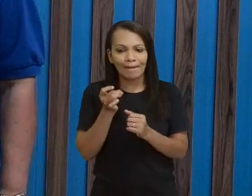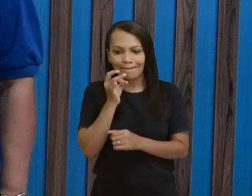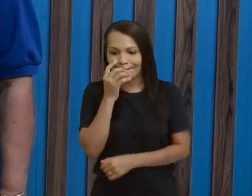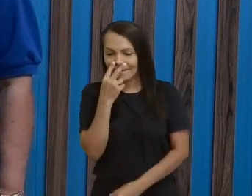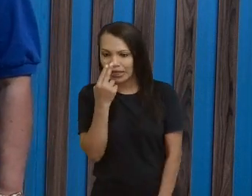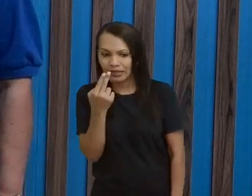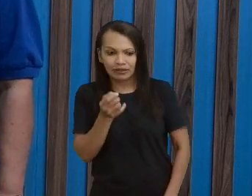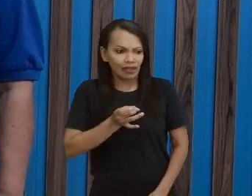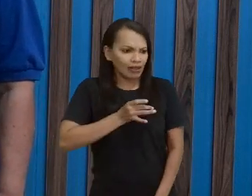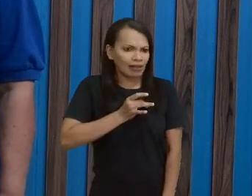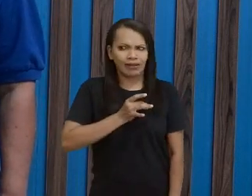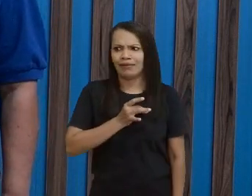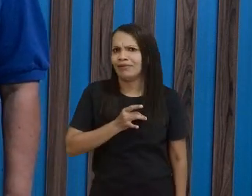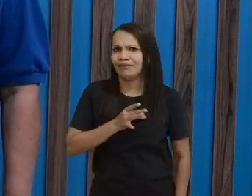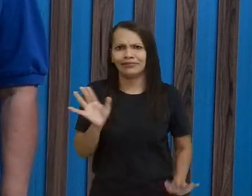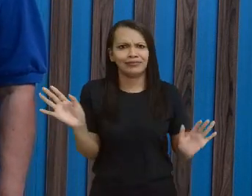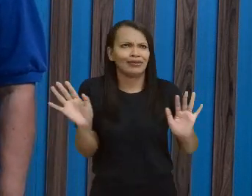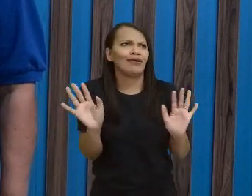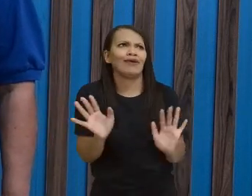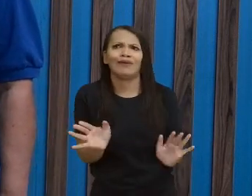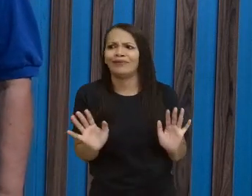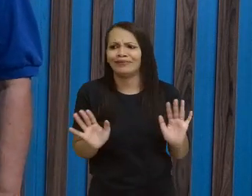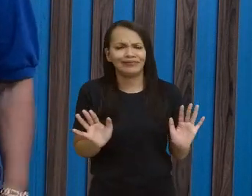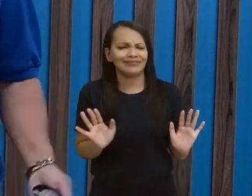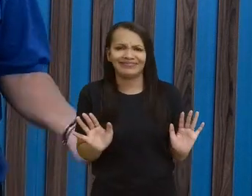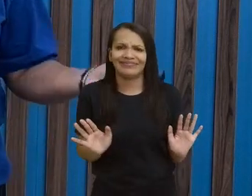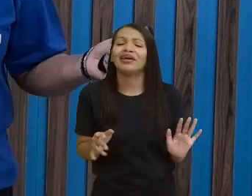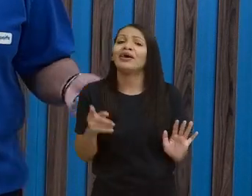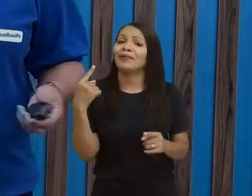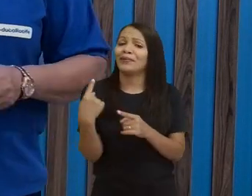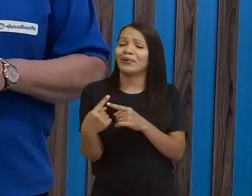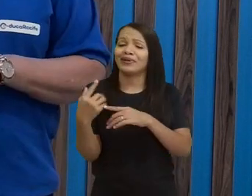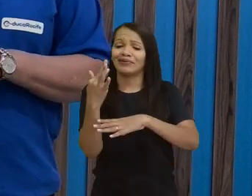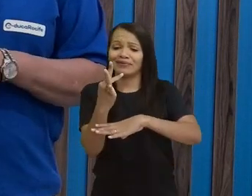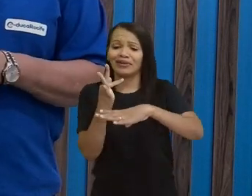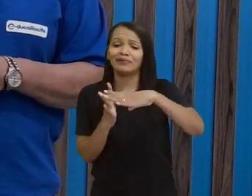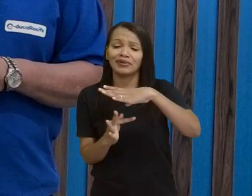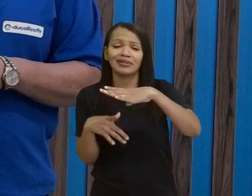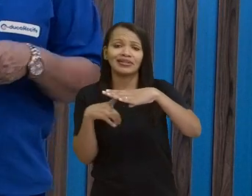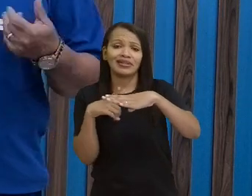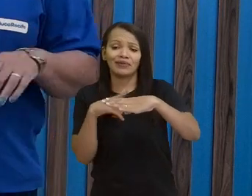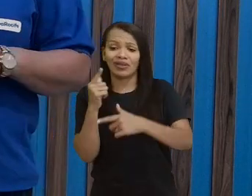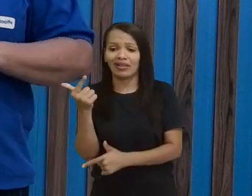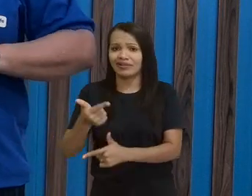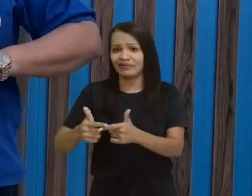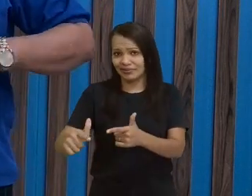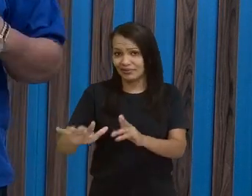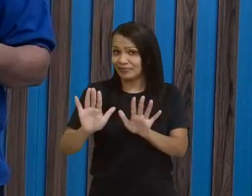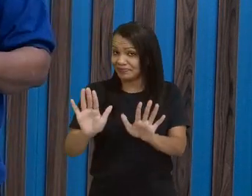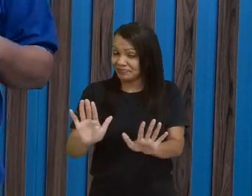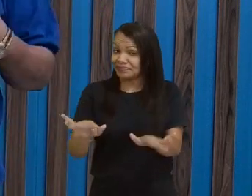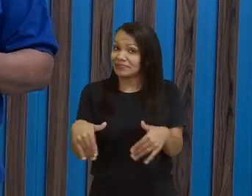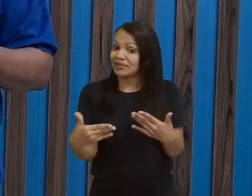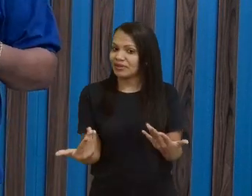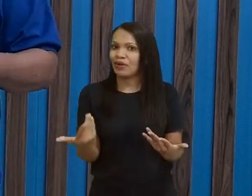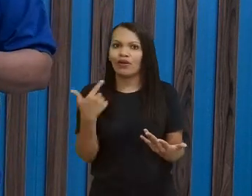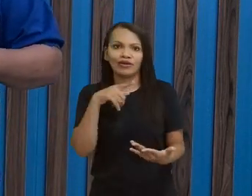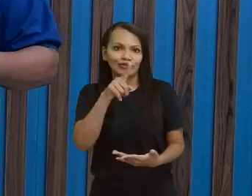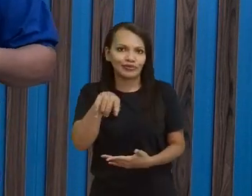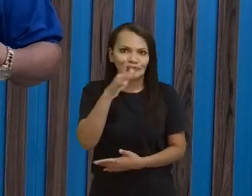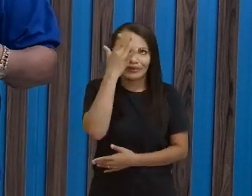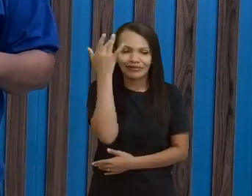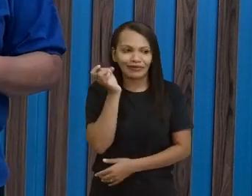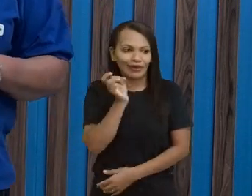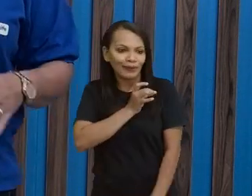quando escuta fração. Não, fração é porque fração está relacionada à divisão, pessoal. Então, todo mundo fica com